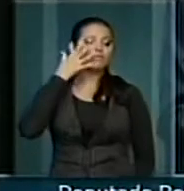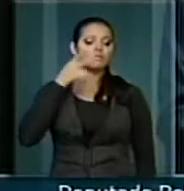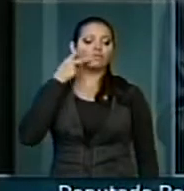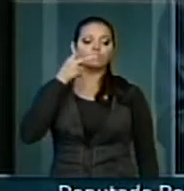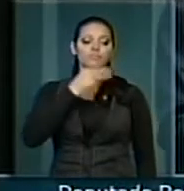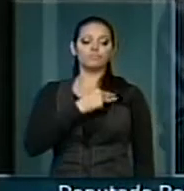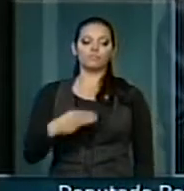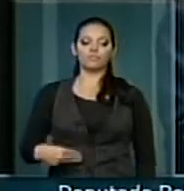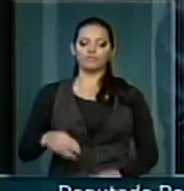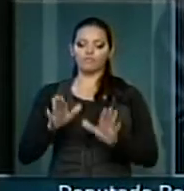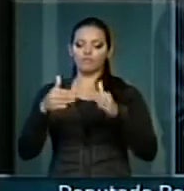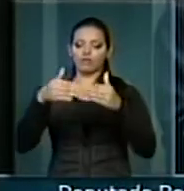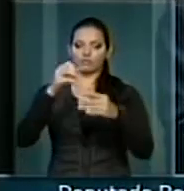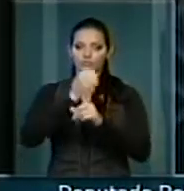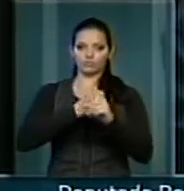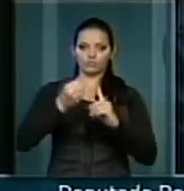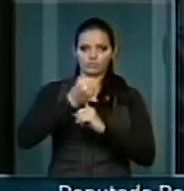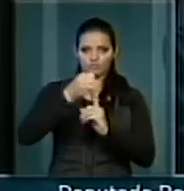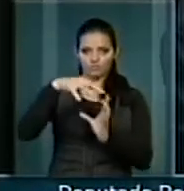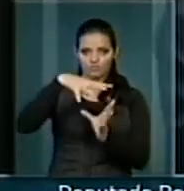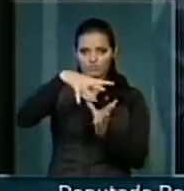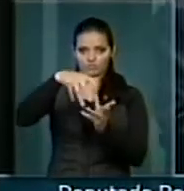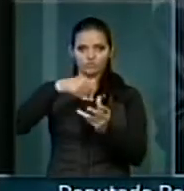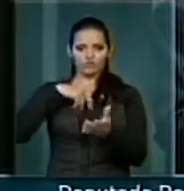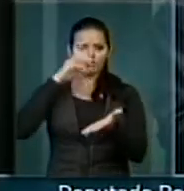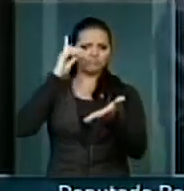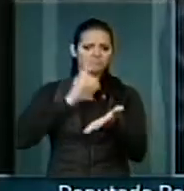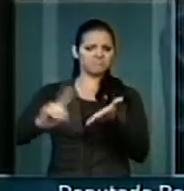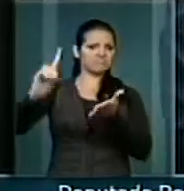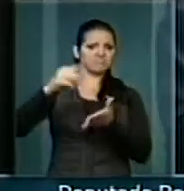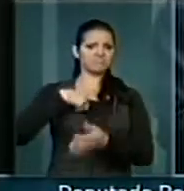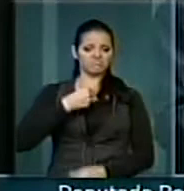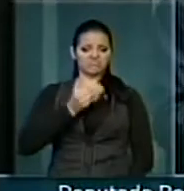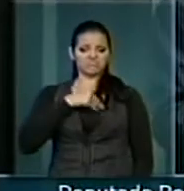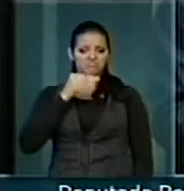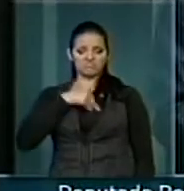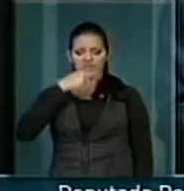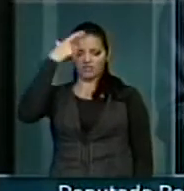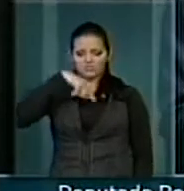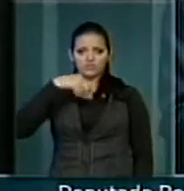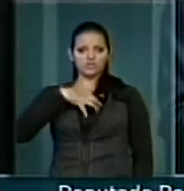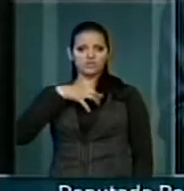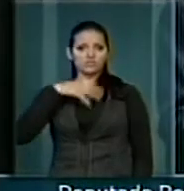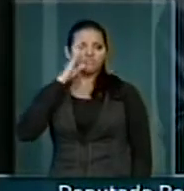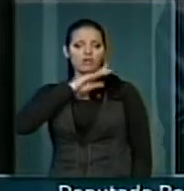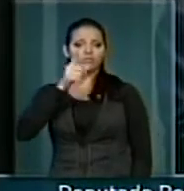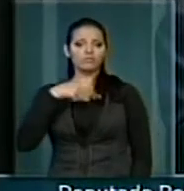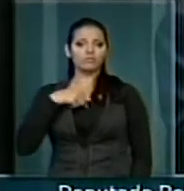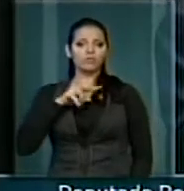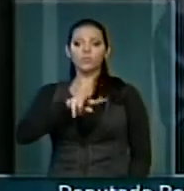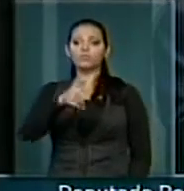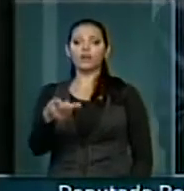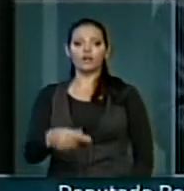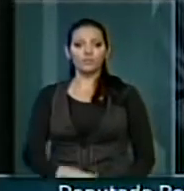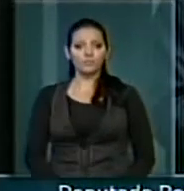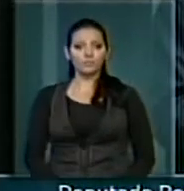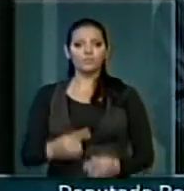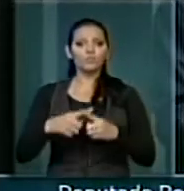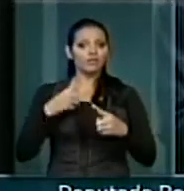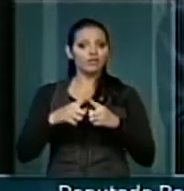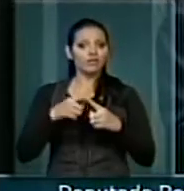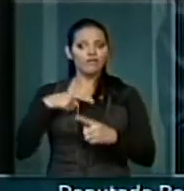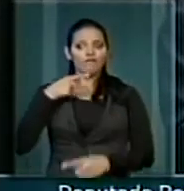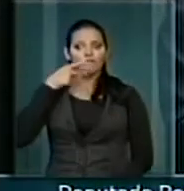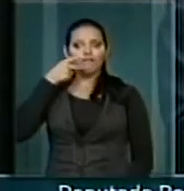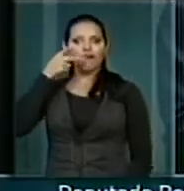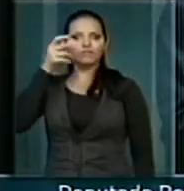do ministro no Fórum Social Mundial não ofenderam-me, muito pelo contrário, e nada disse que, ao pé da letra,